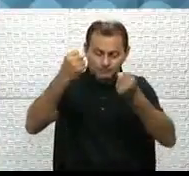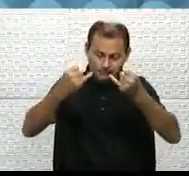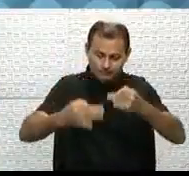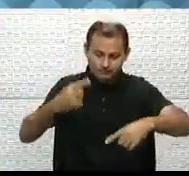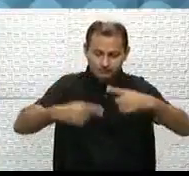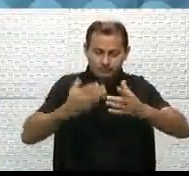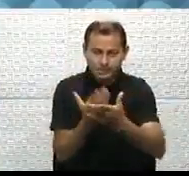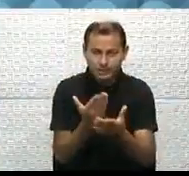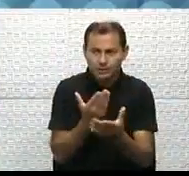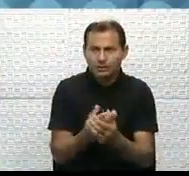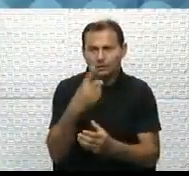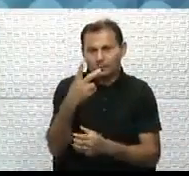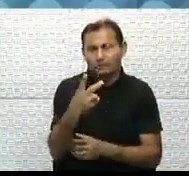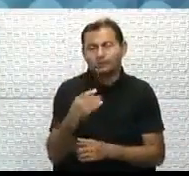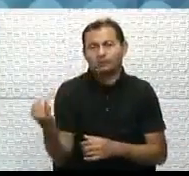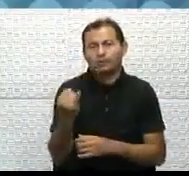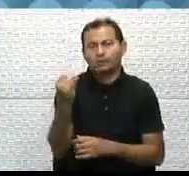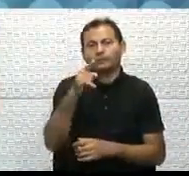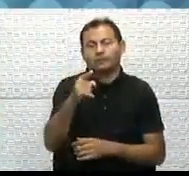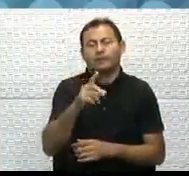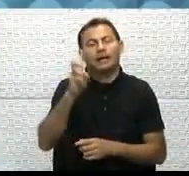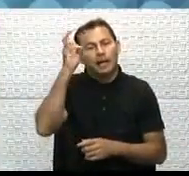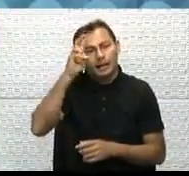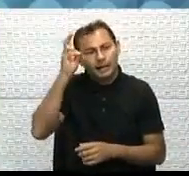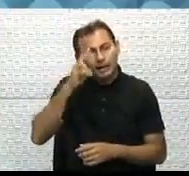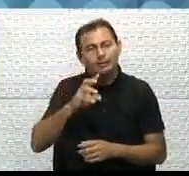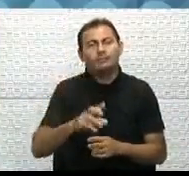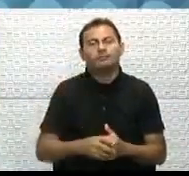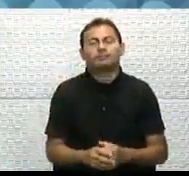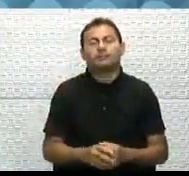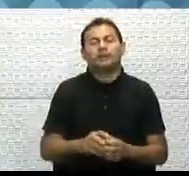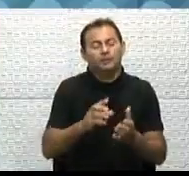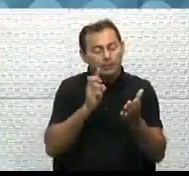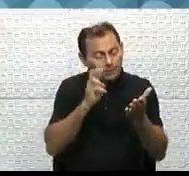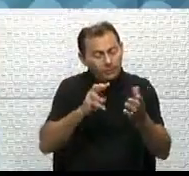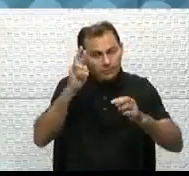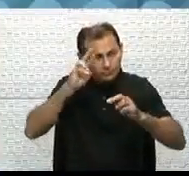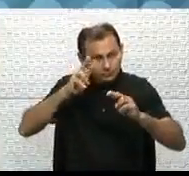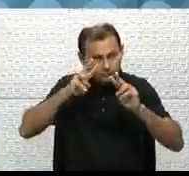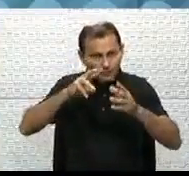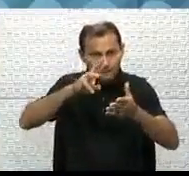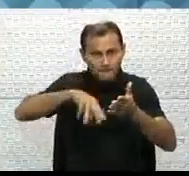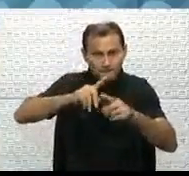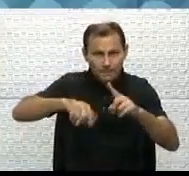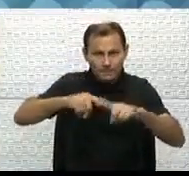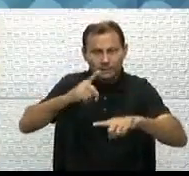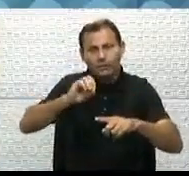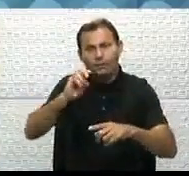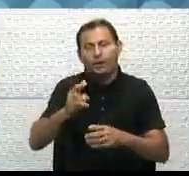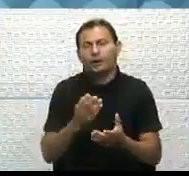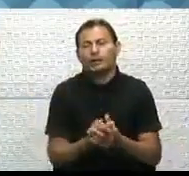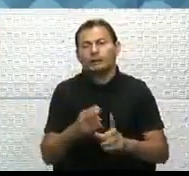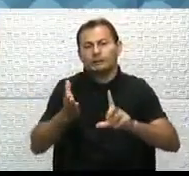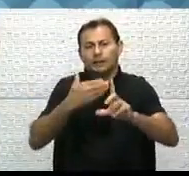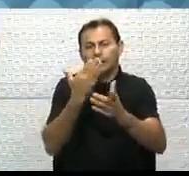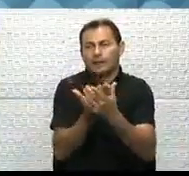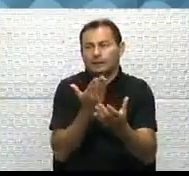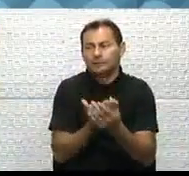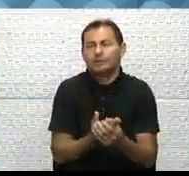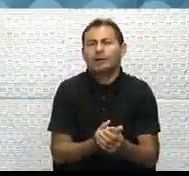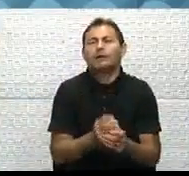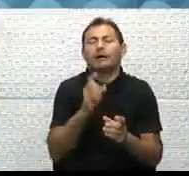já na aula 2. Então é importante que você se lembre, se recorde ou revise o material, o livro ou as